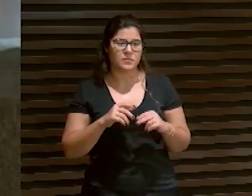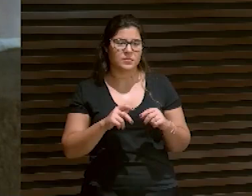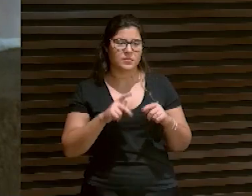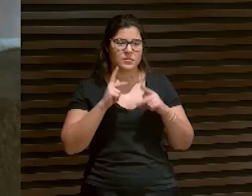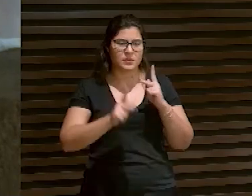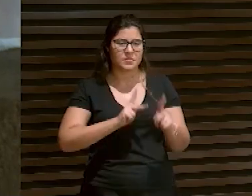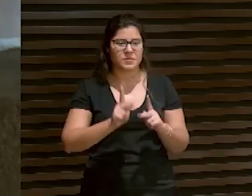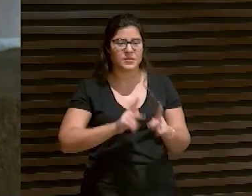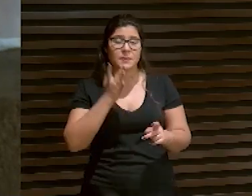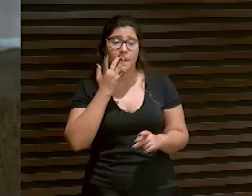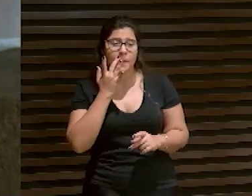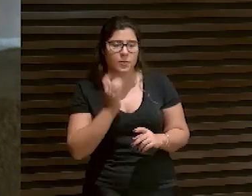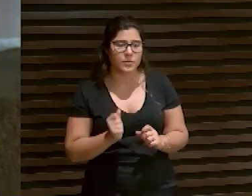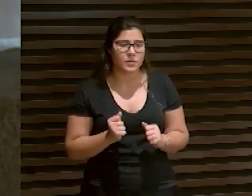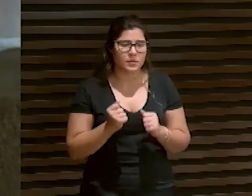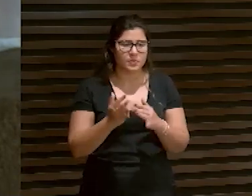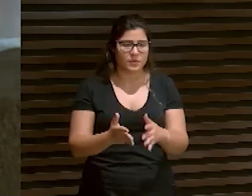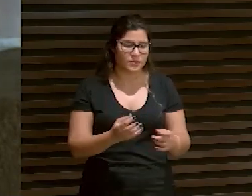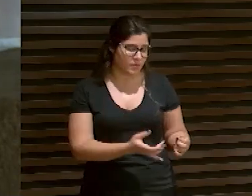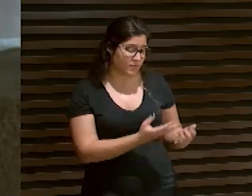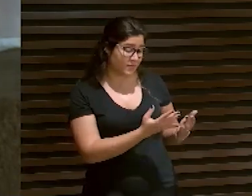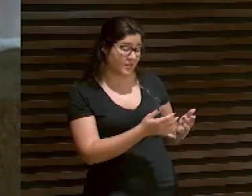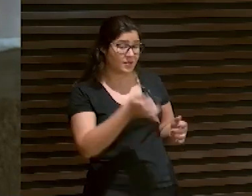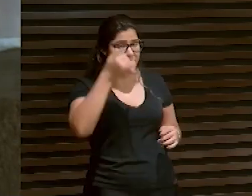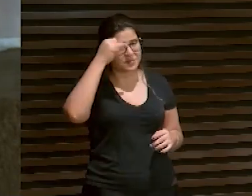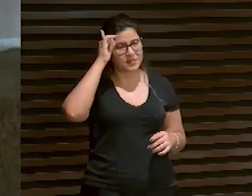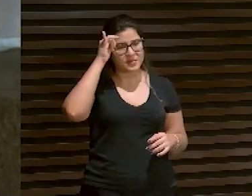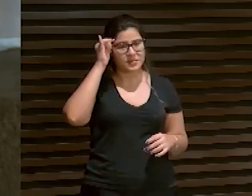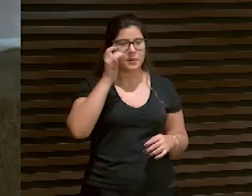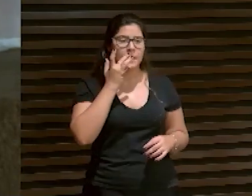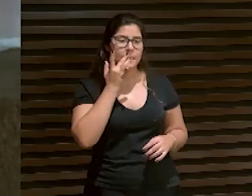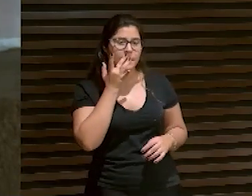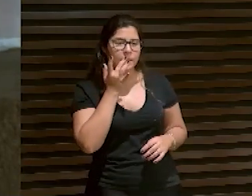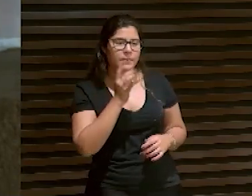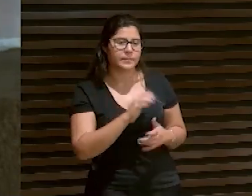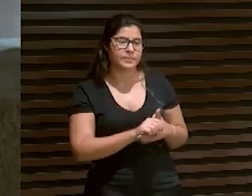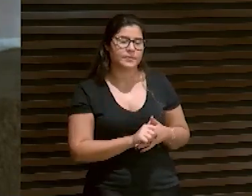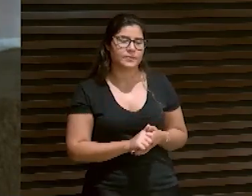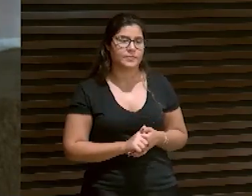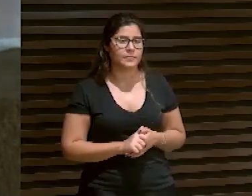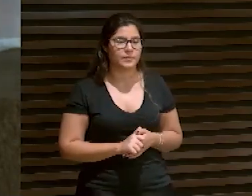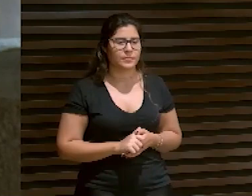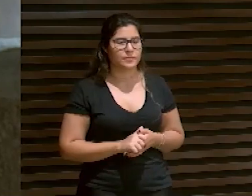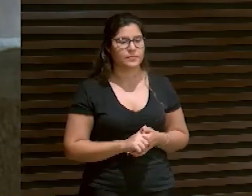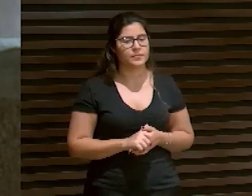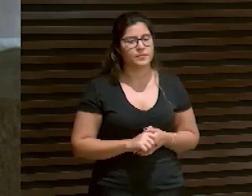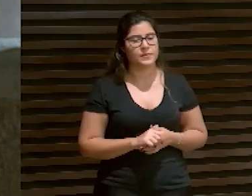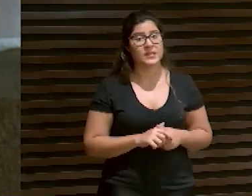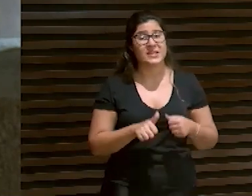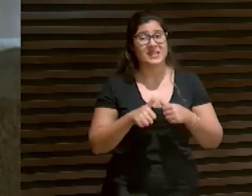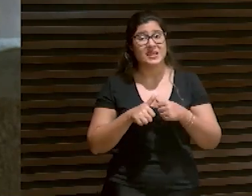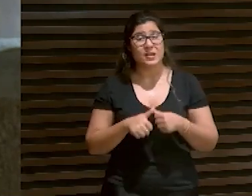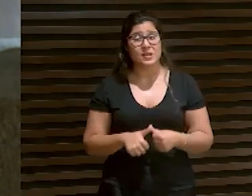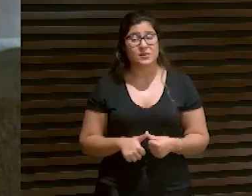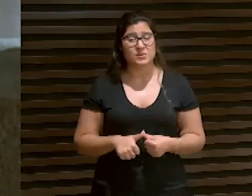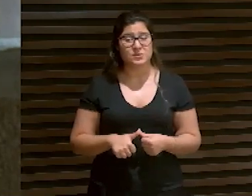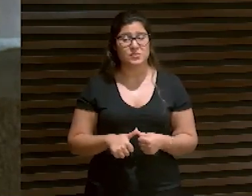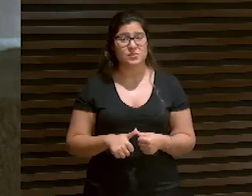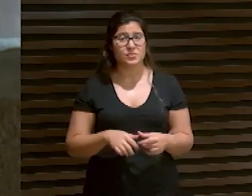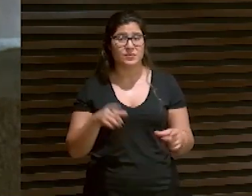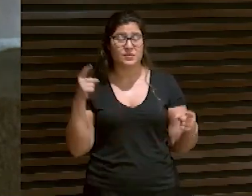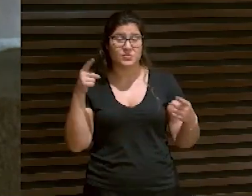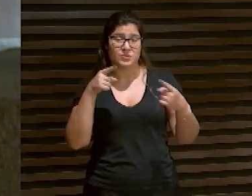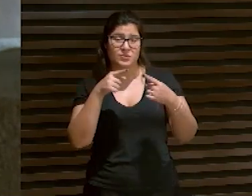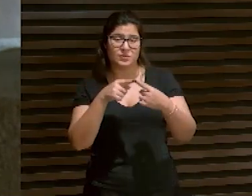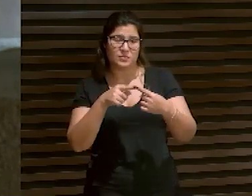Ele atribuiu a culpa dele a outro, sendo que ele era o responsável. E isso vai totalmente de encontro com